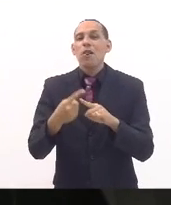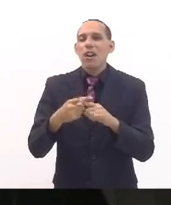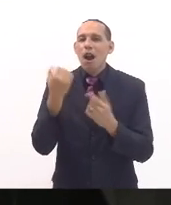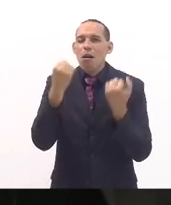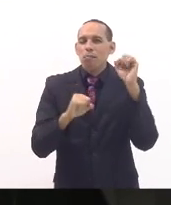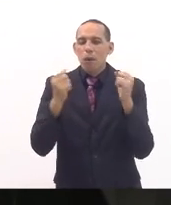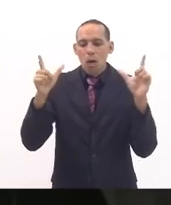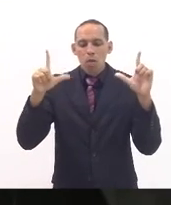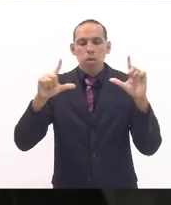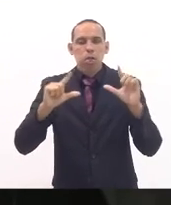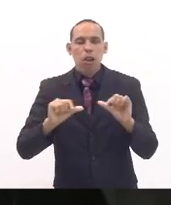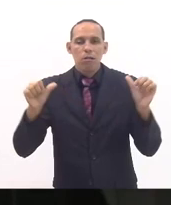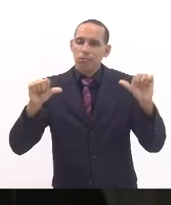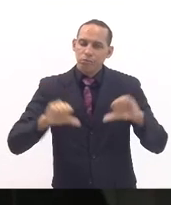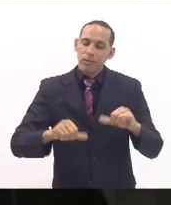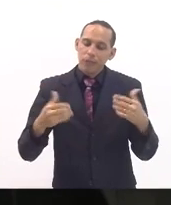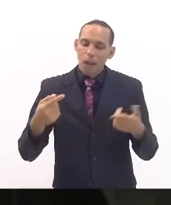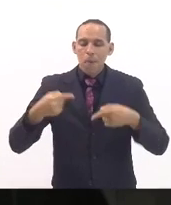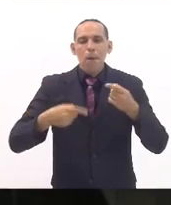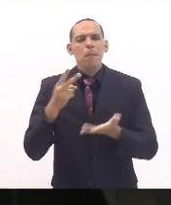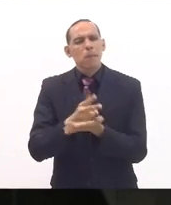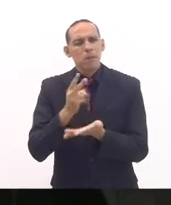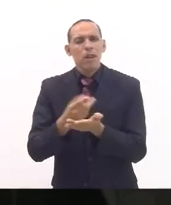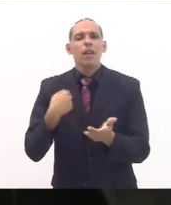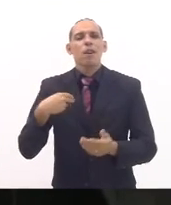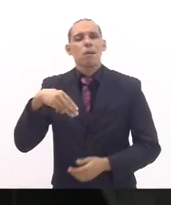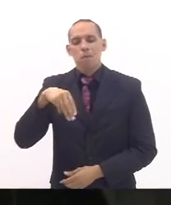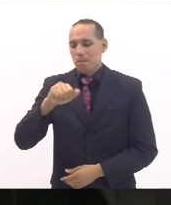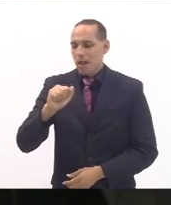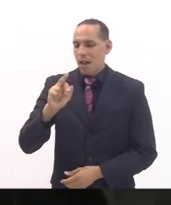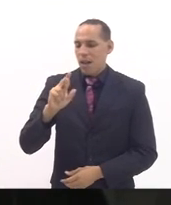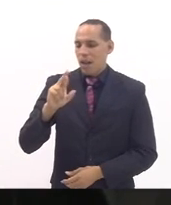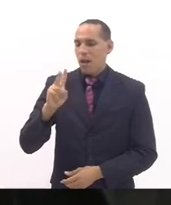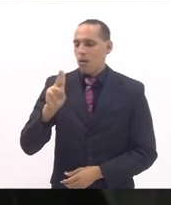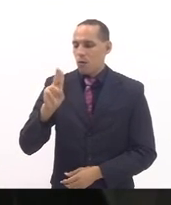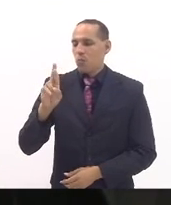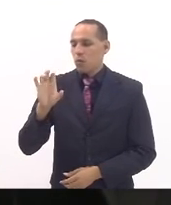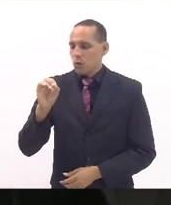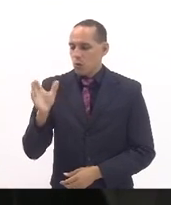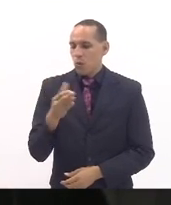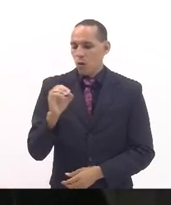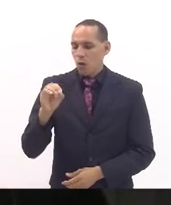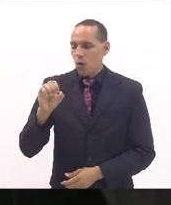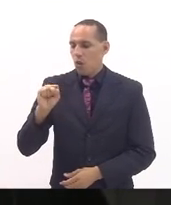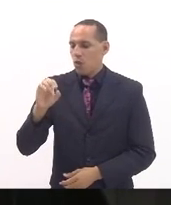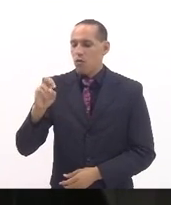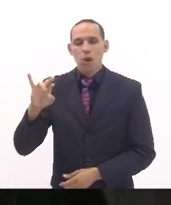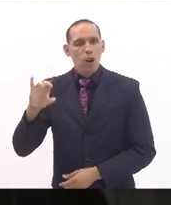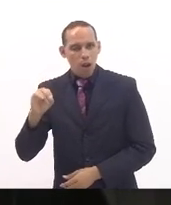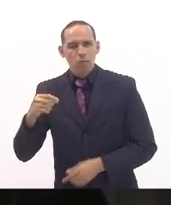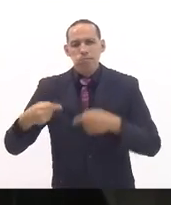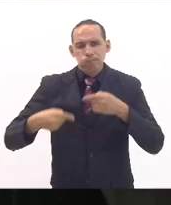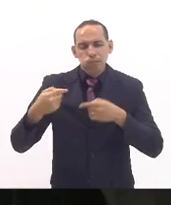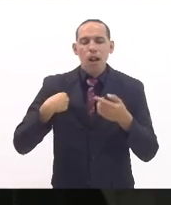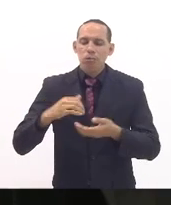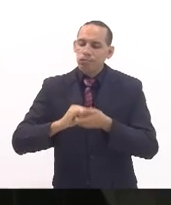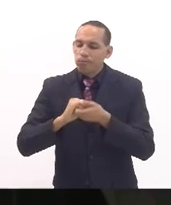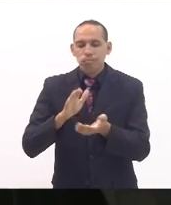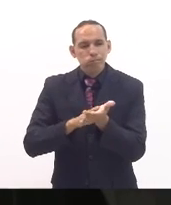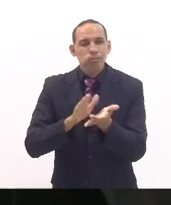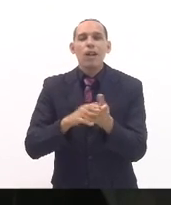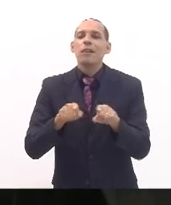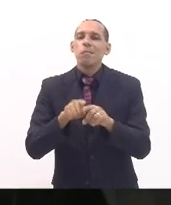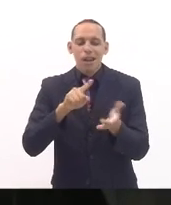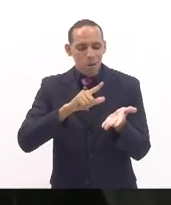desindustrialização portanto fica aqui esse debate saúde uma Osório e constantemente aqui na casa dos alimentos com essas discussões e Saúdo